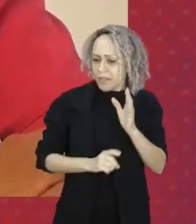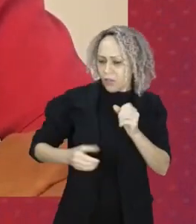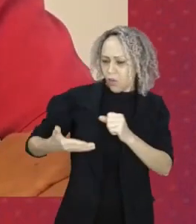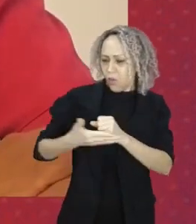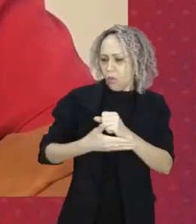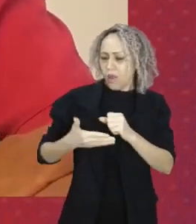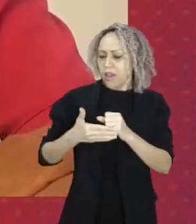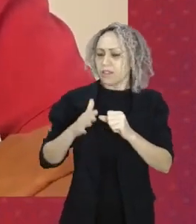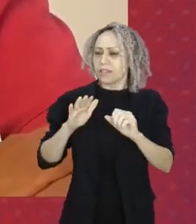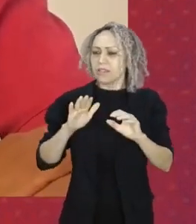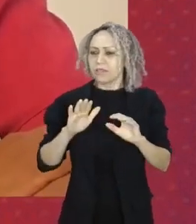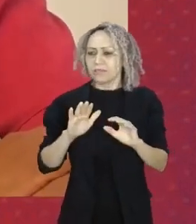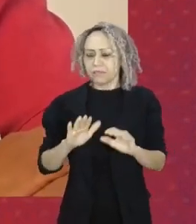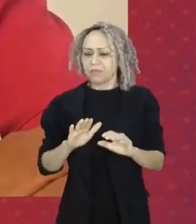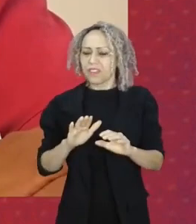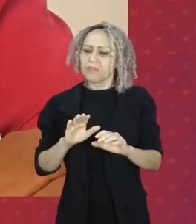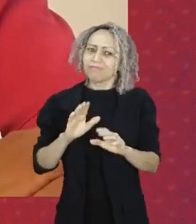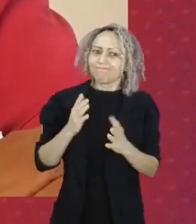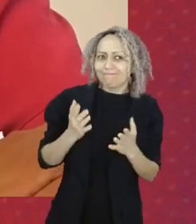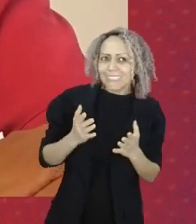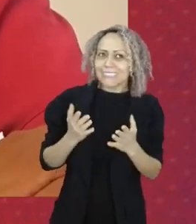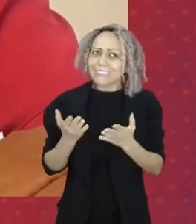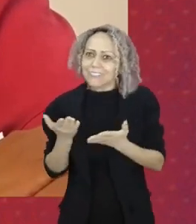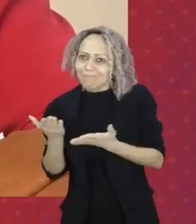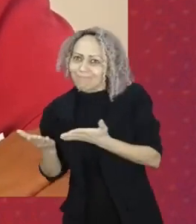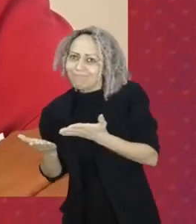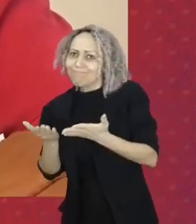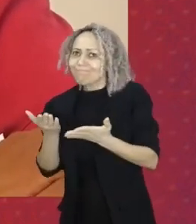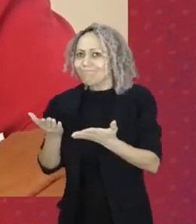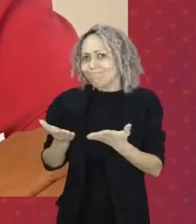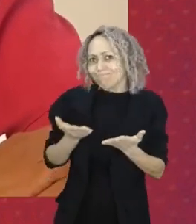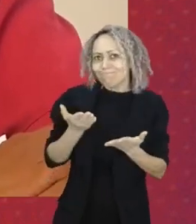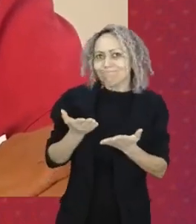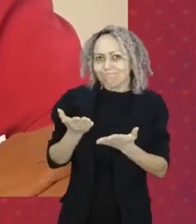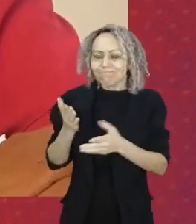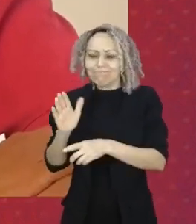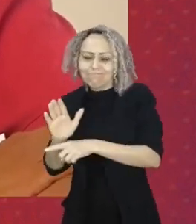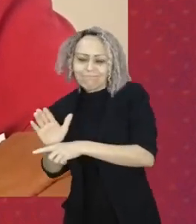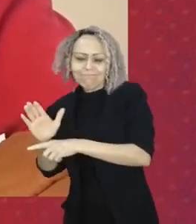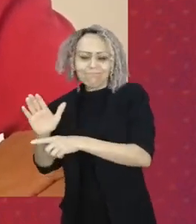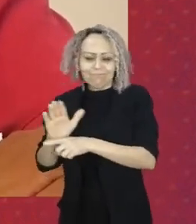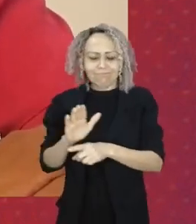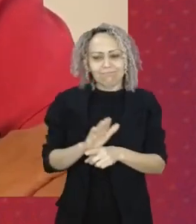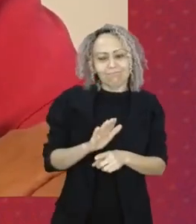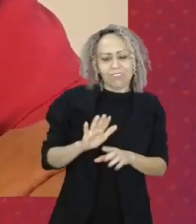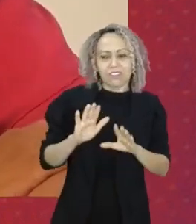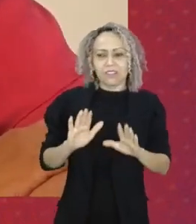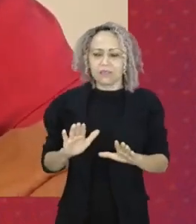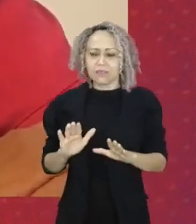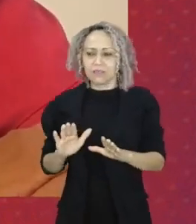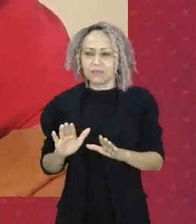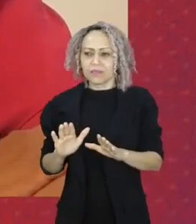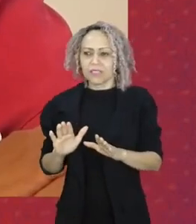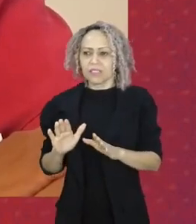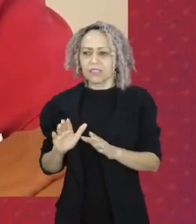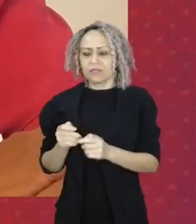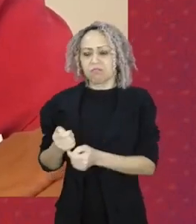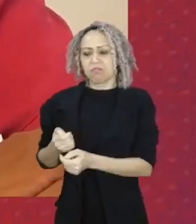de caráter assistencialista e que se constituem entraves ao processo de